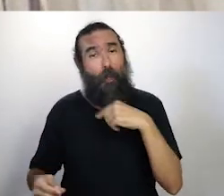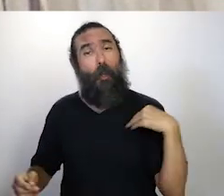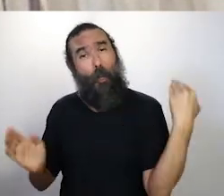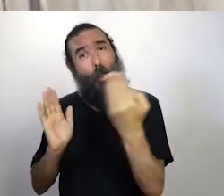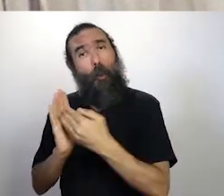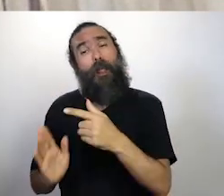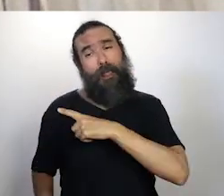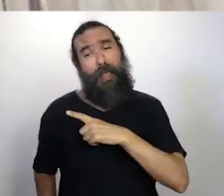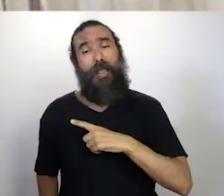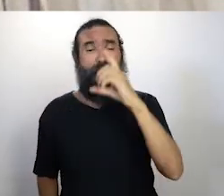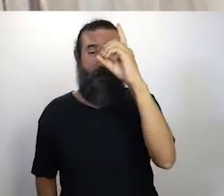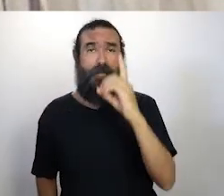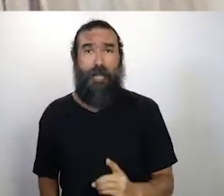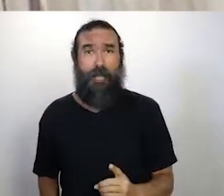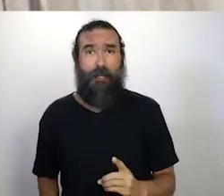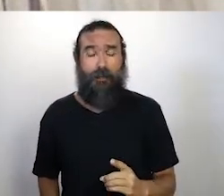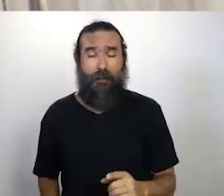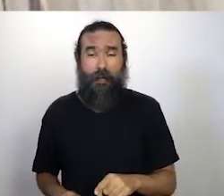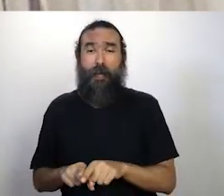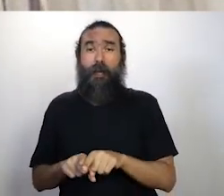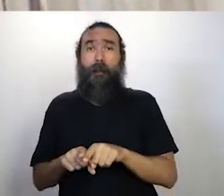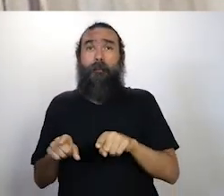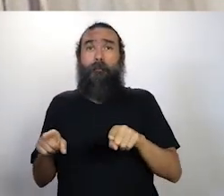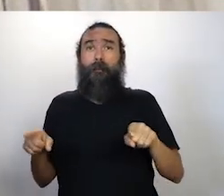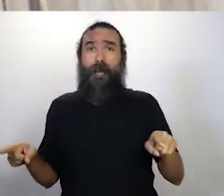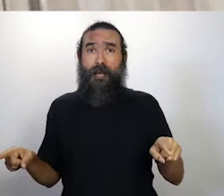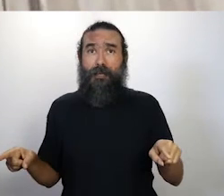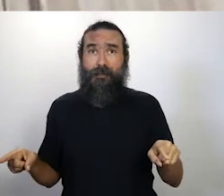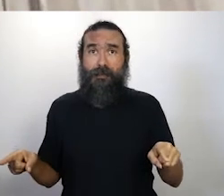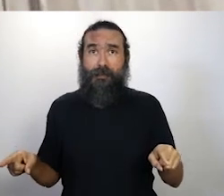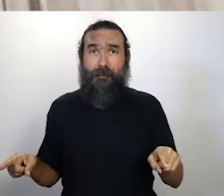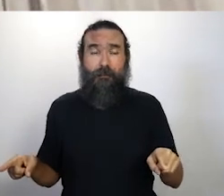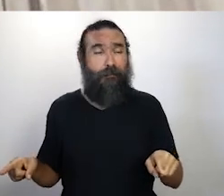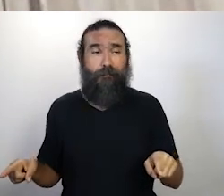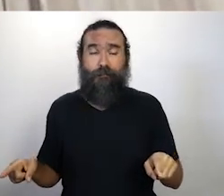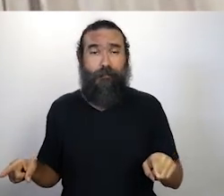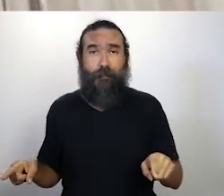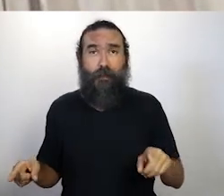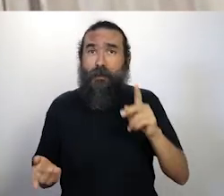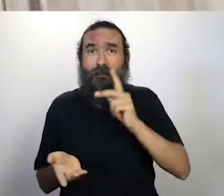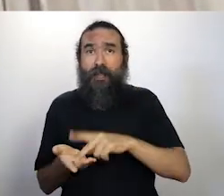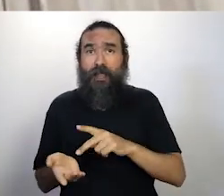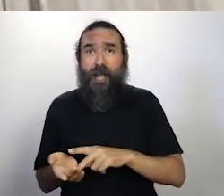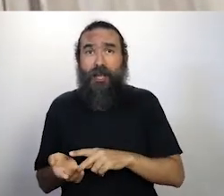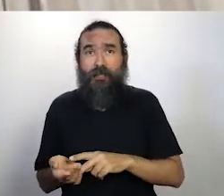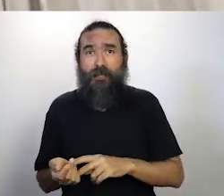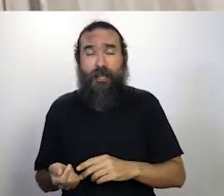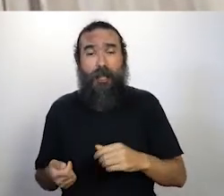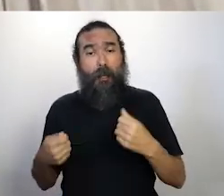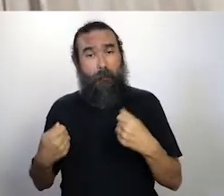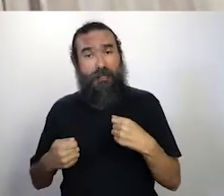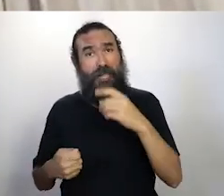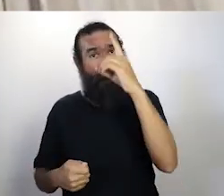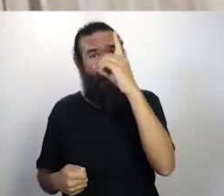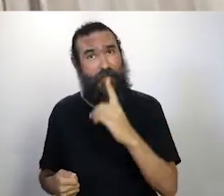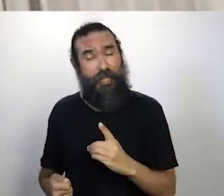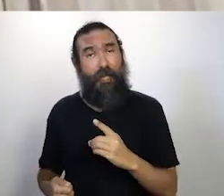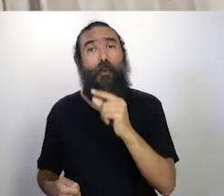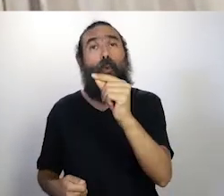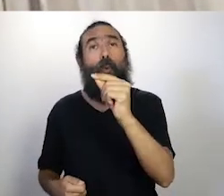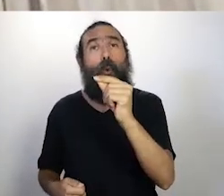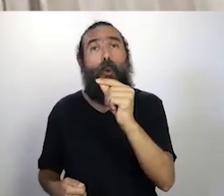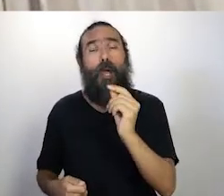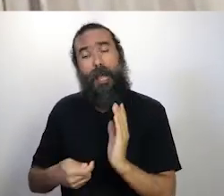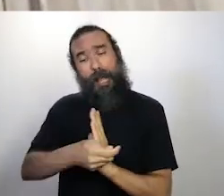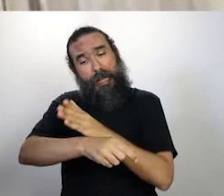nós não nascemos com o benefício de uma educação, nós temos direito à educação de qualidade, independente do lugar onde eu nasci, de